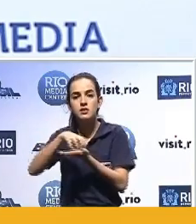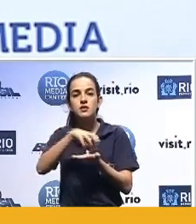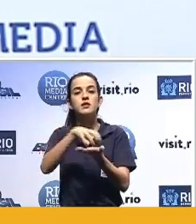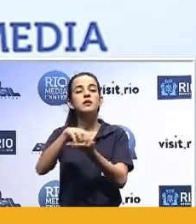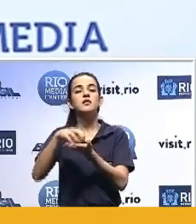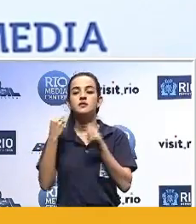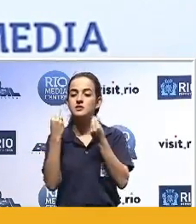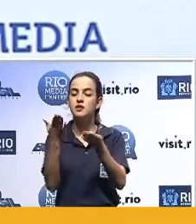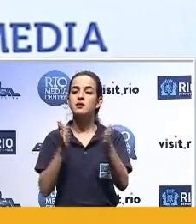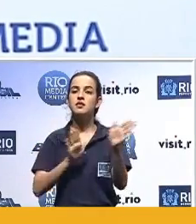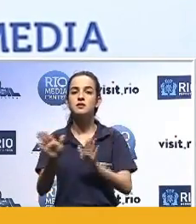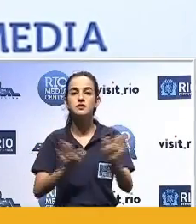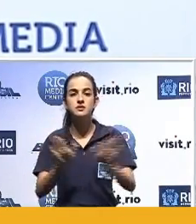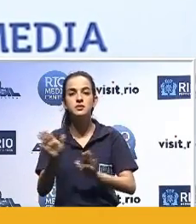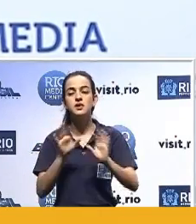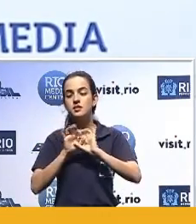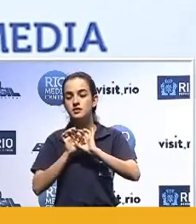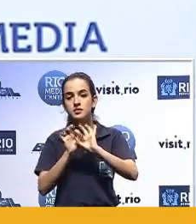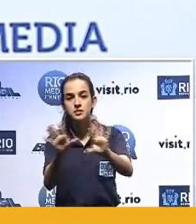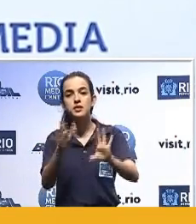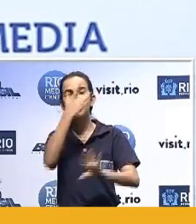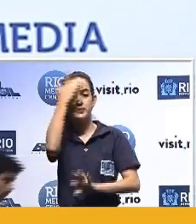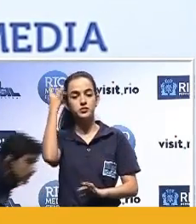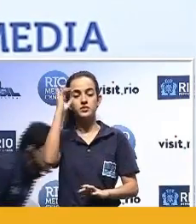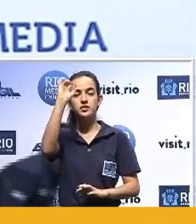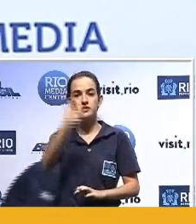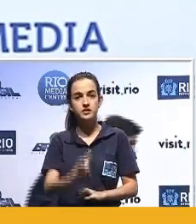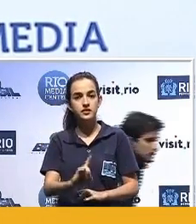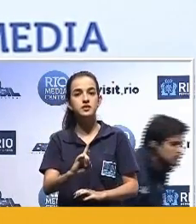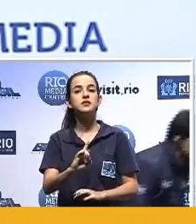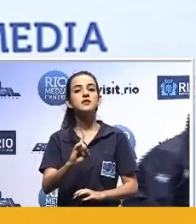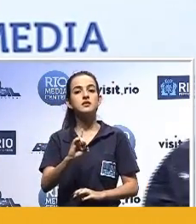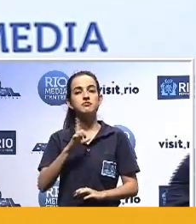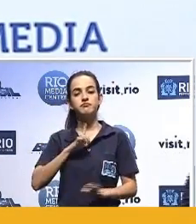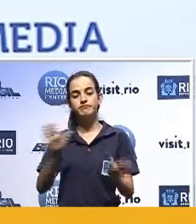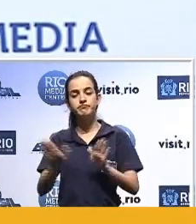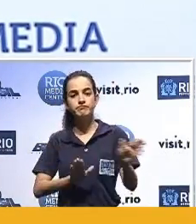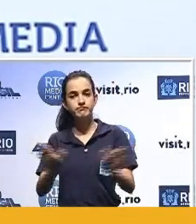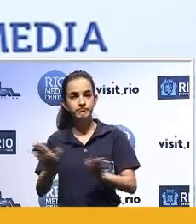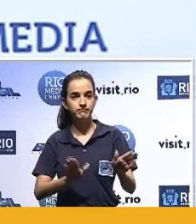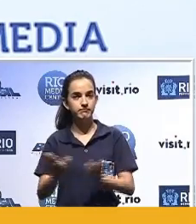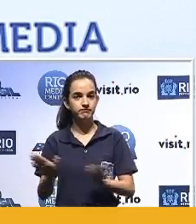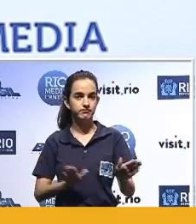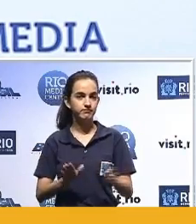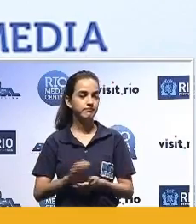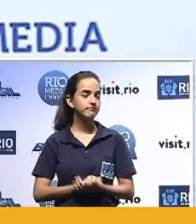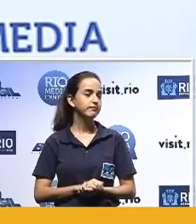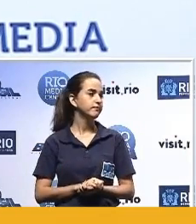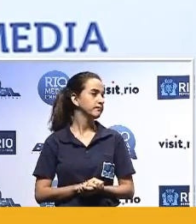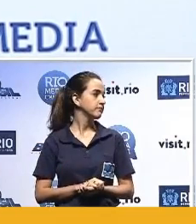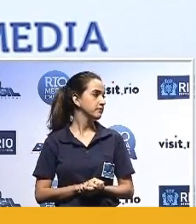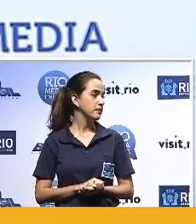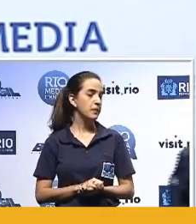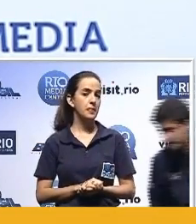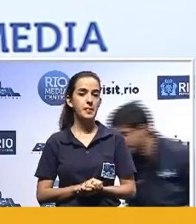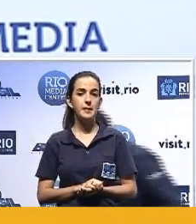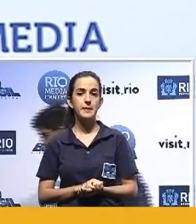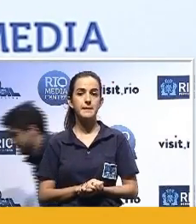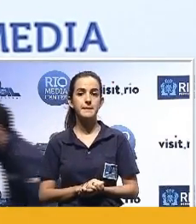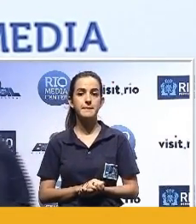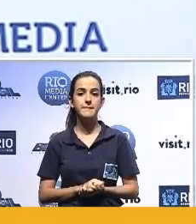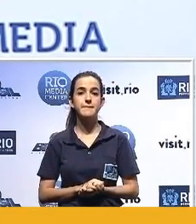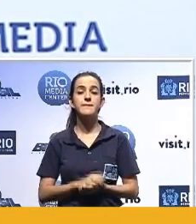exercer, permitir que a pessoa com deficiência tenha acesso a elas. E, como vocês sabem,